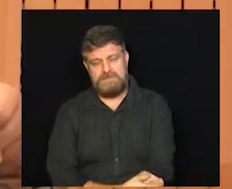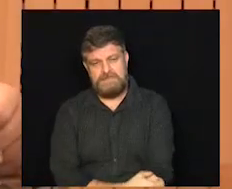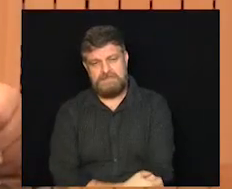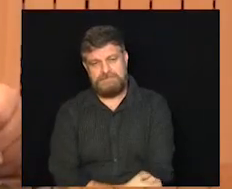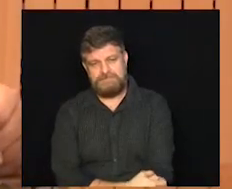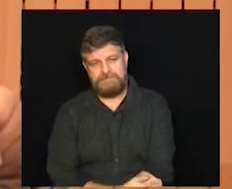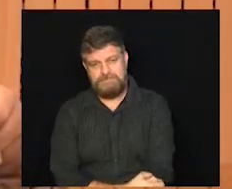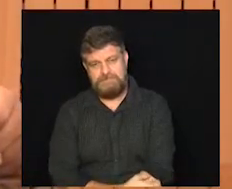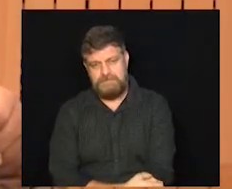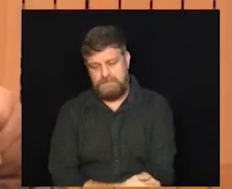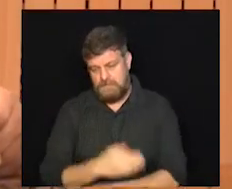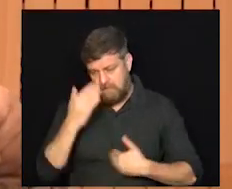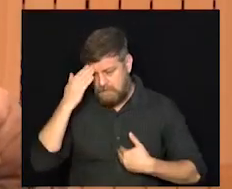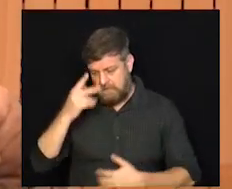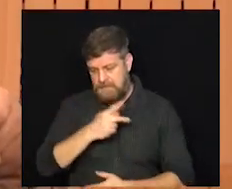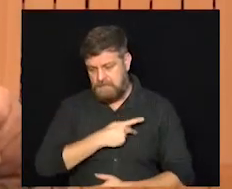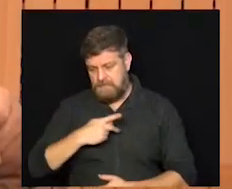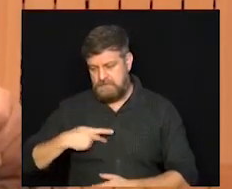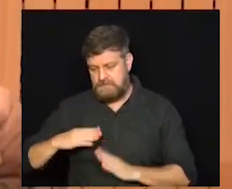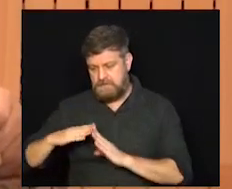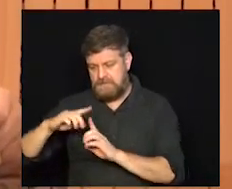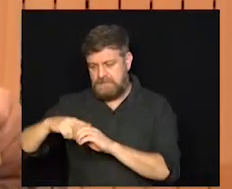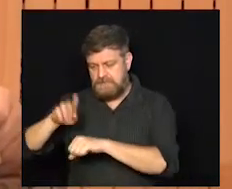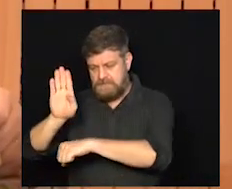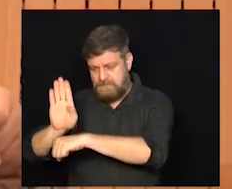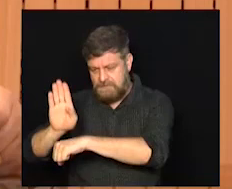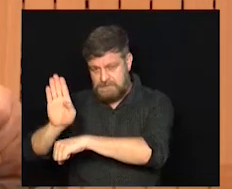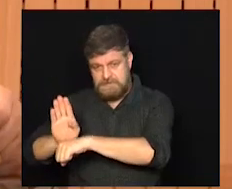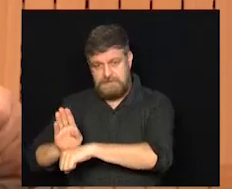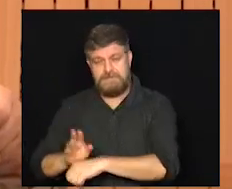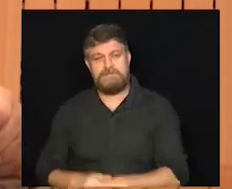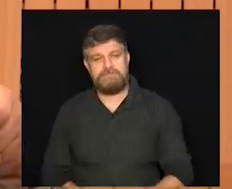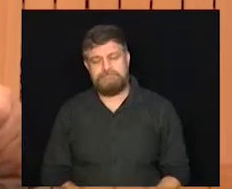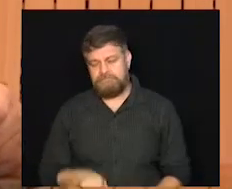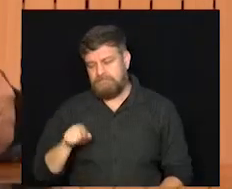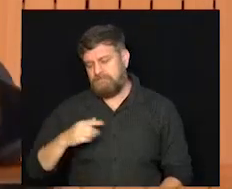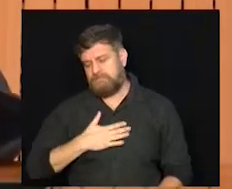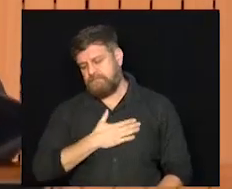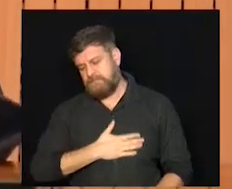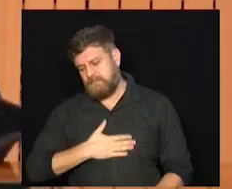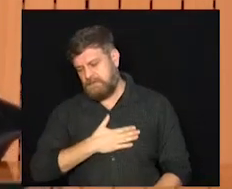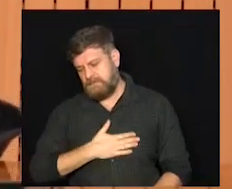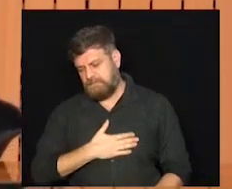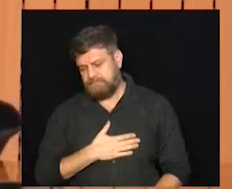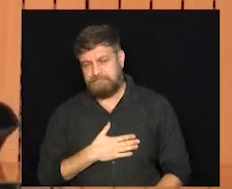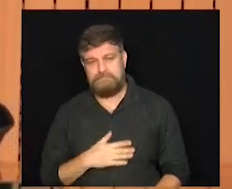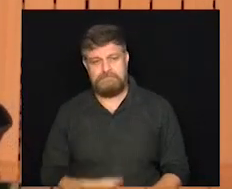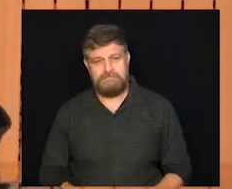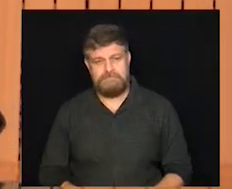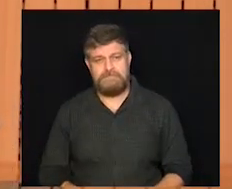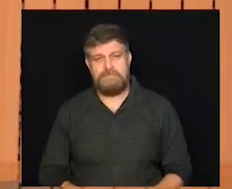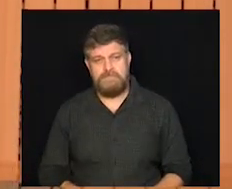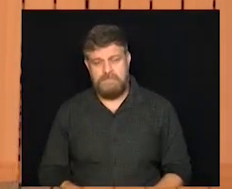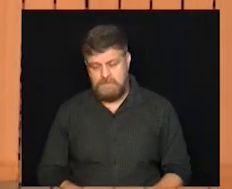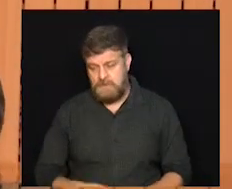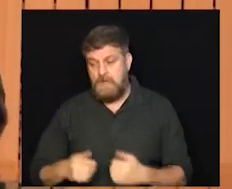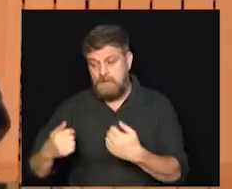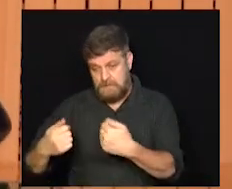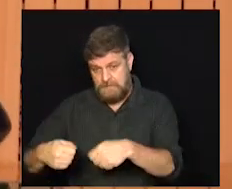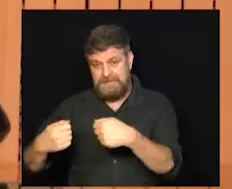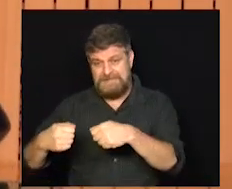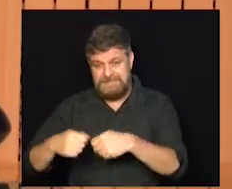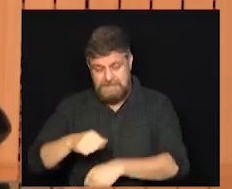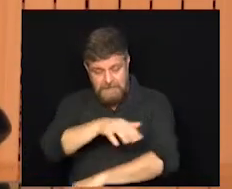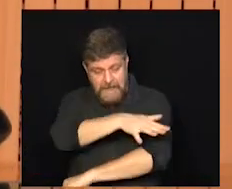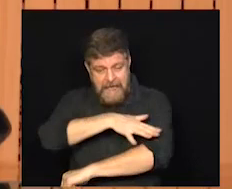Obrigado, pastor Valder. É sempre uma satisfação contar com a sua participação. Sem dúvida nenhuma, nós precisamos sim de áreas de